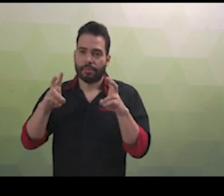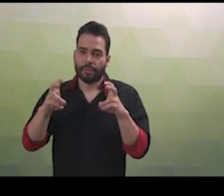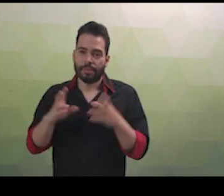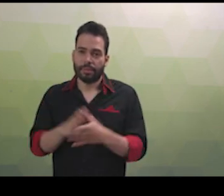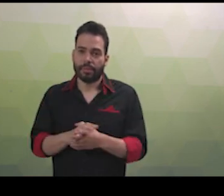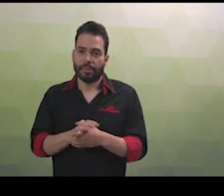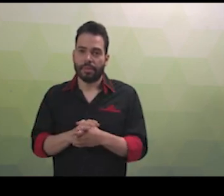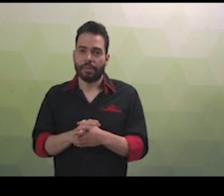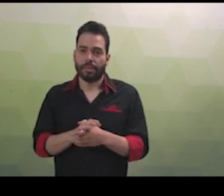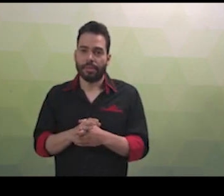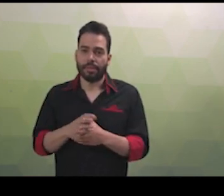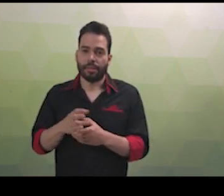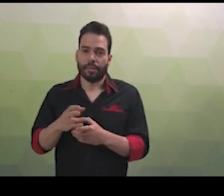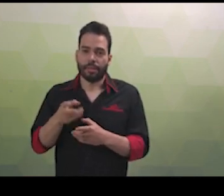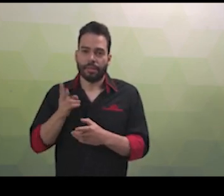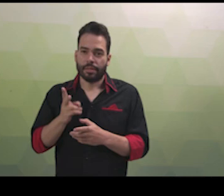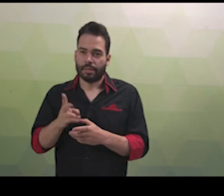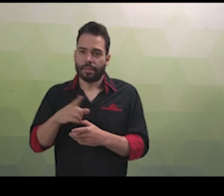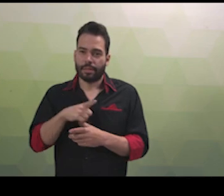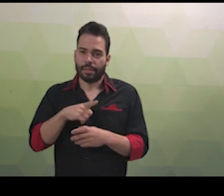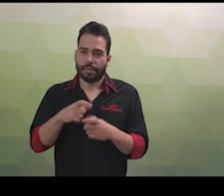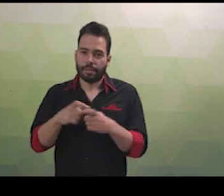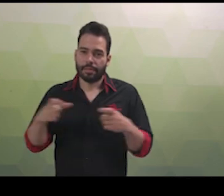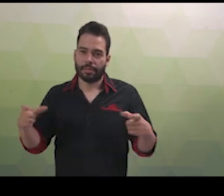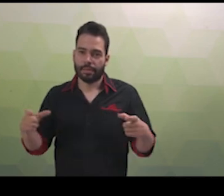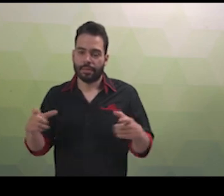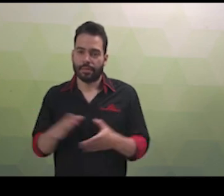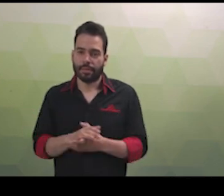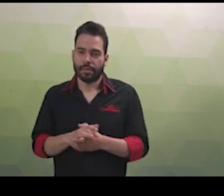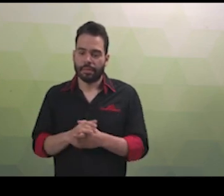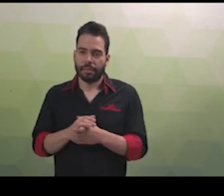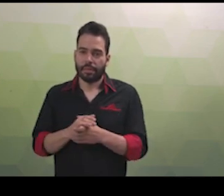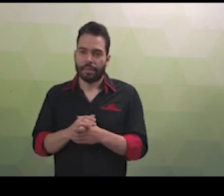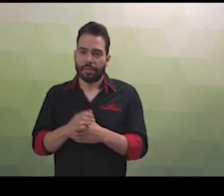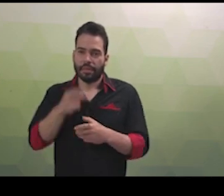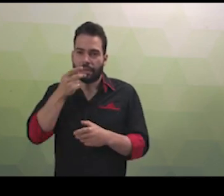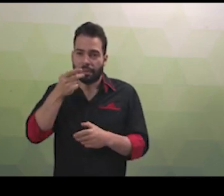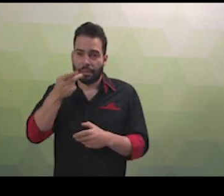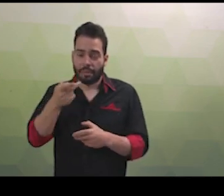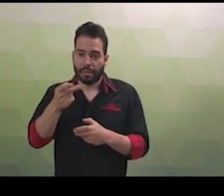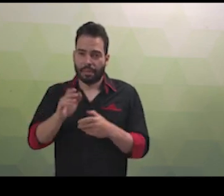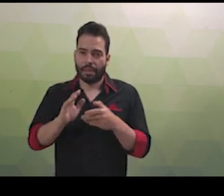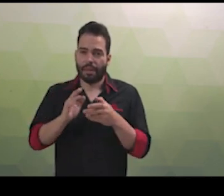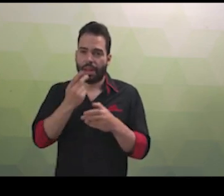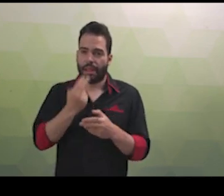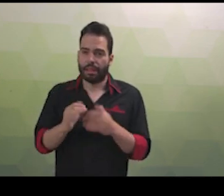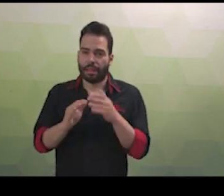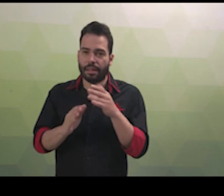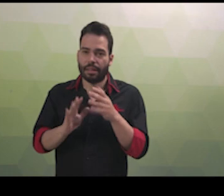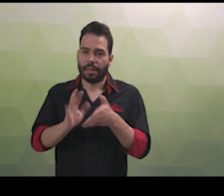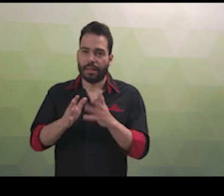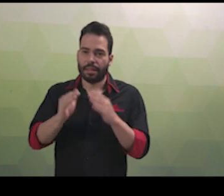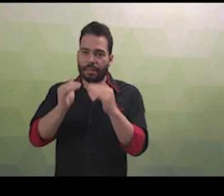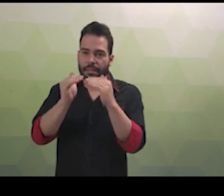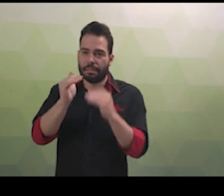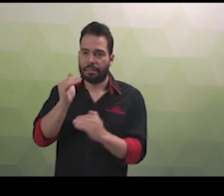cujos parâmetros inferiorizavam a língua de sinais por meios mais ou menos sutis. Isso quando não se